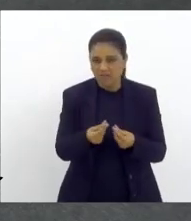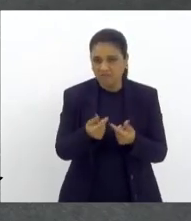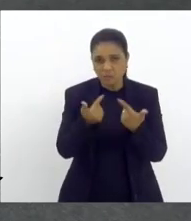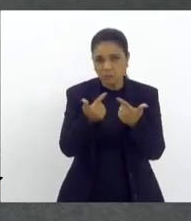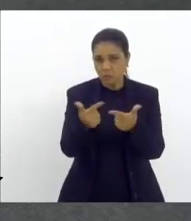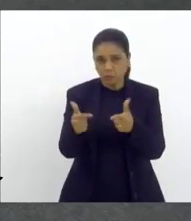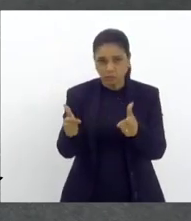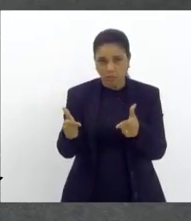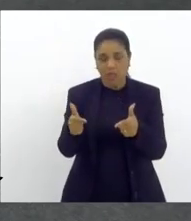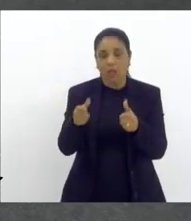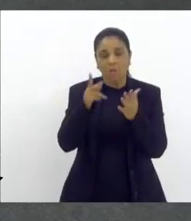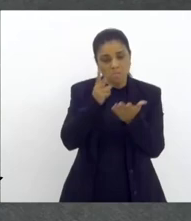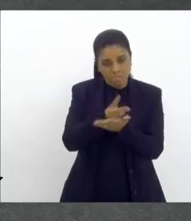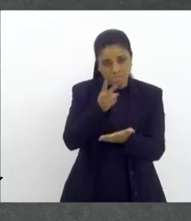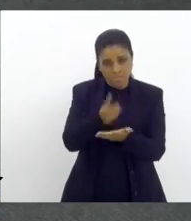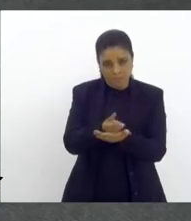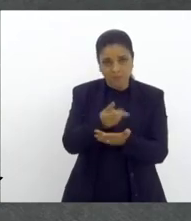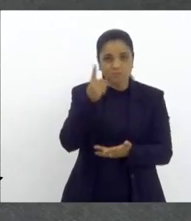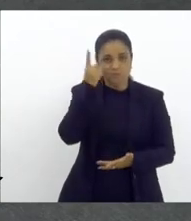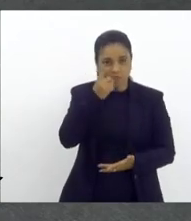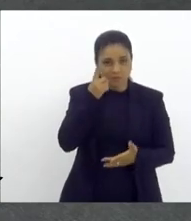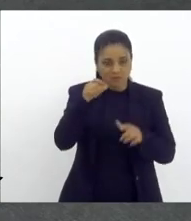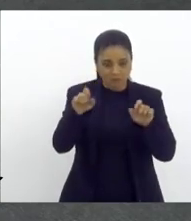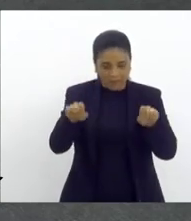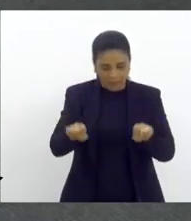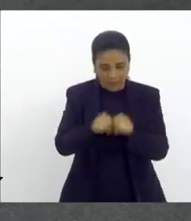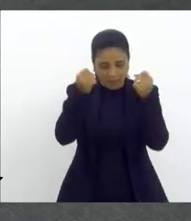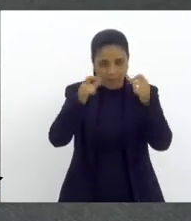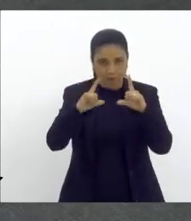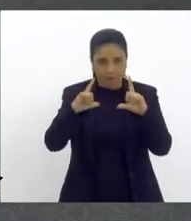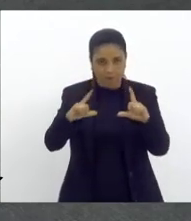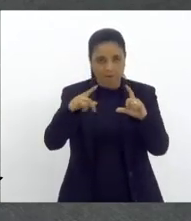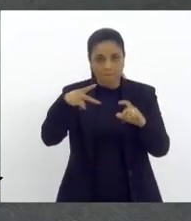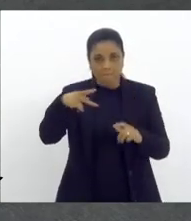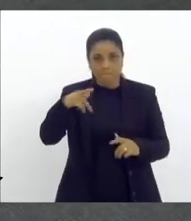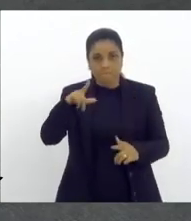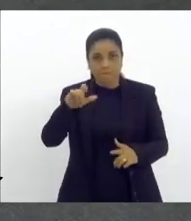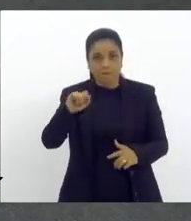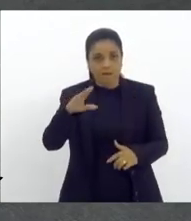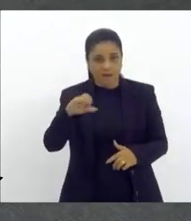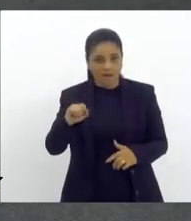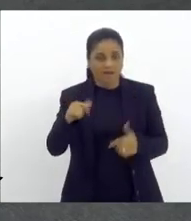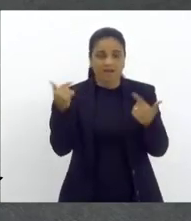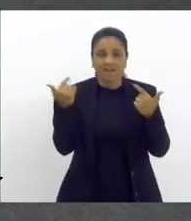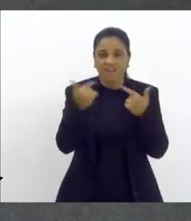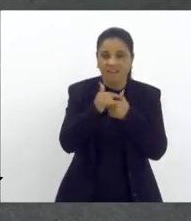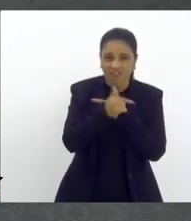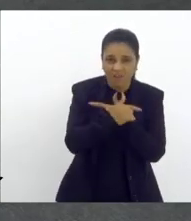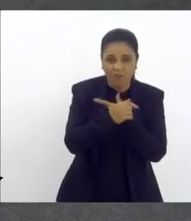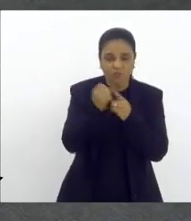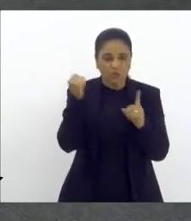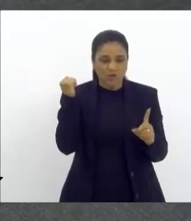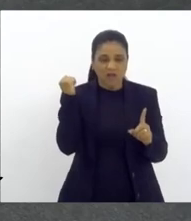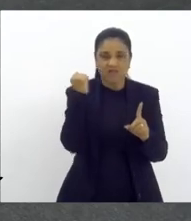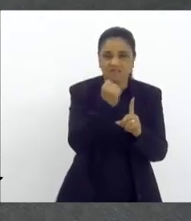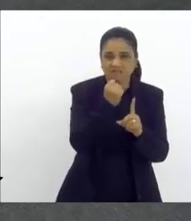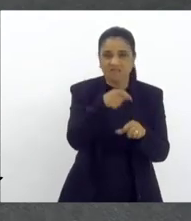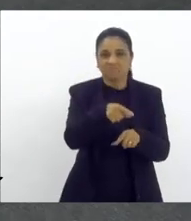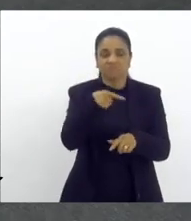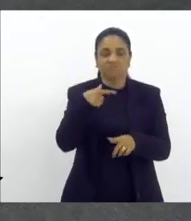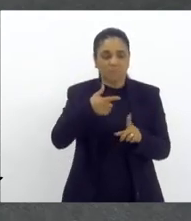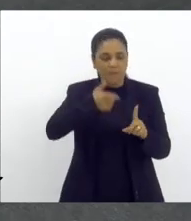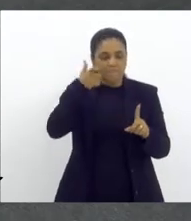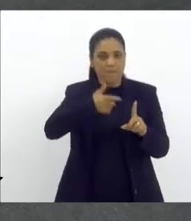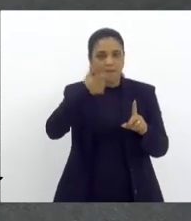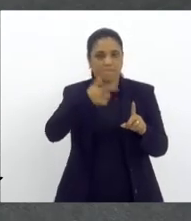a placa de Marielle que foi covardemente também que rio do assassinato de Marielle e que hoje